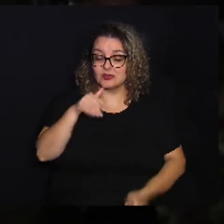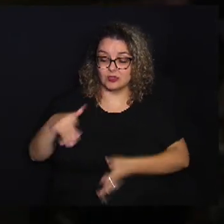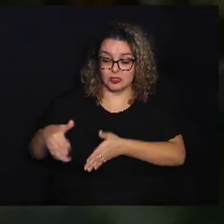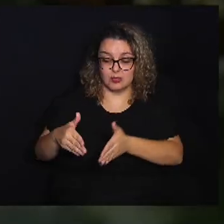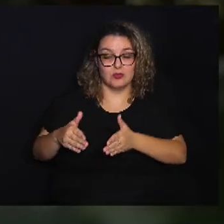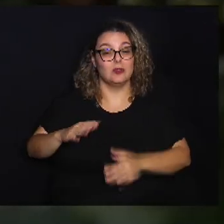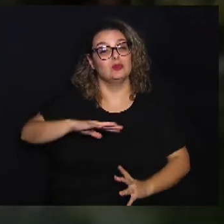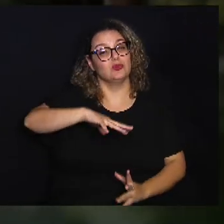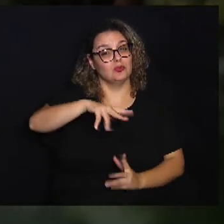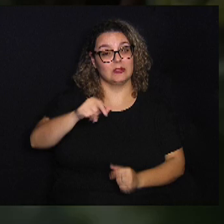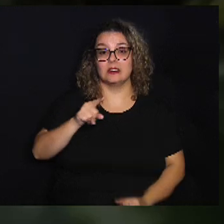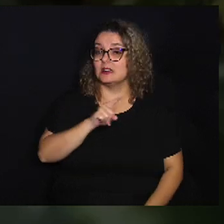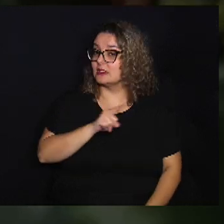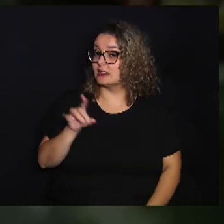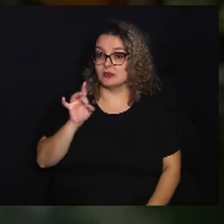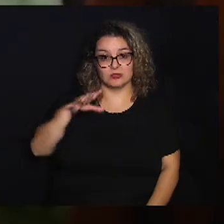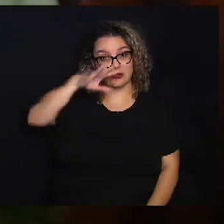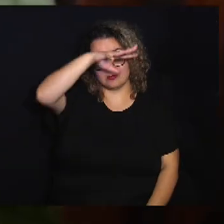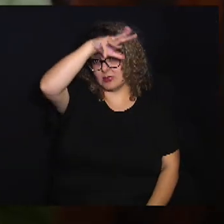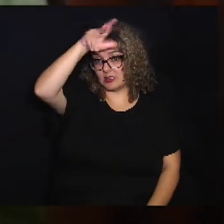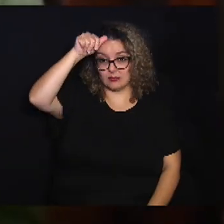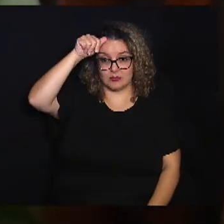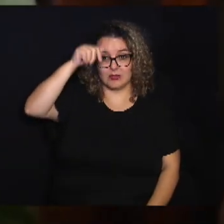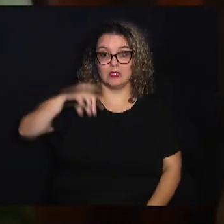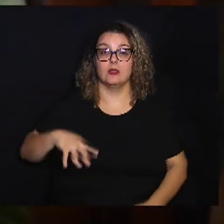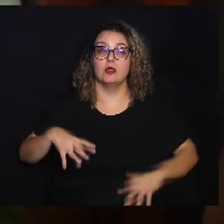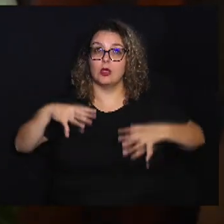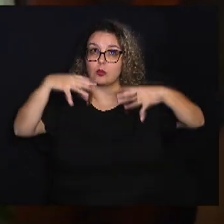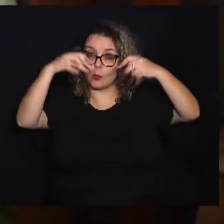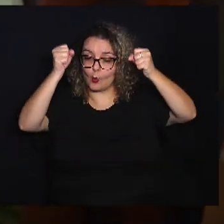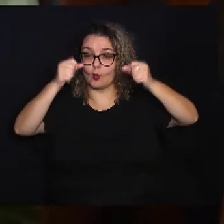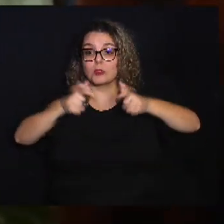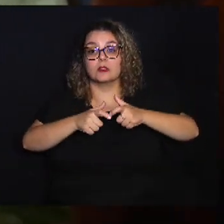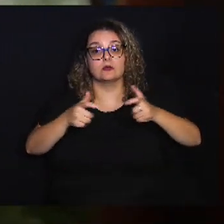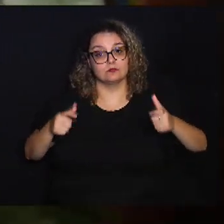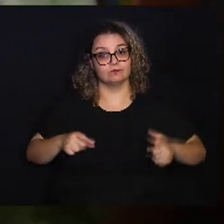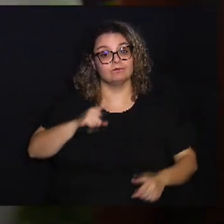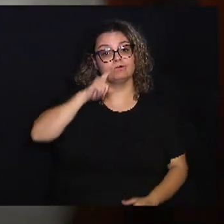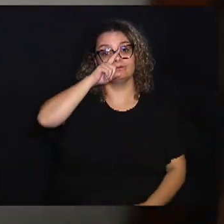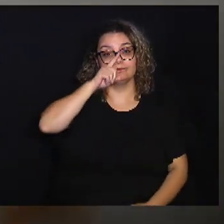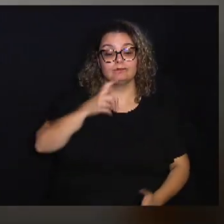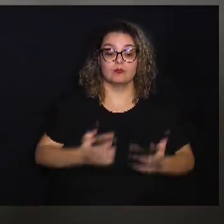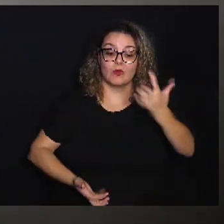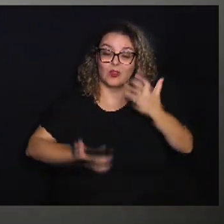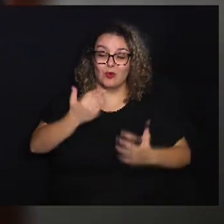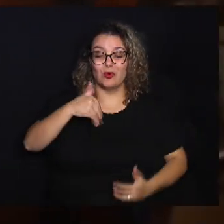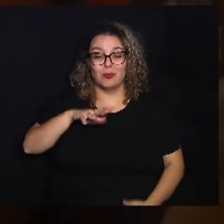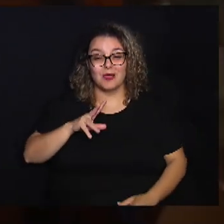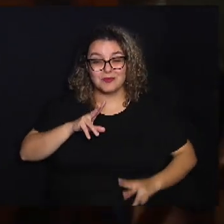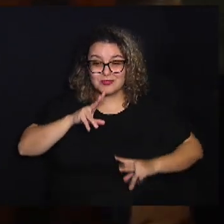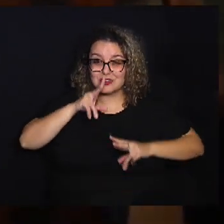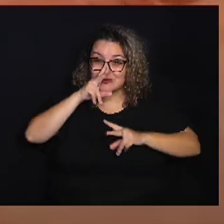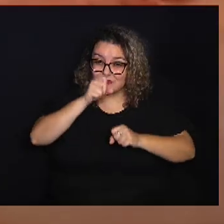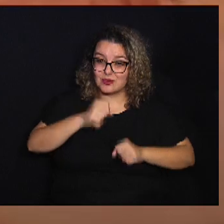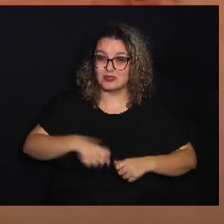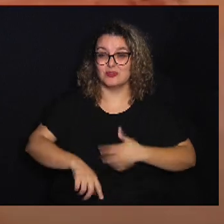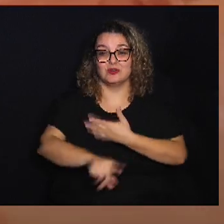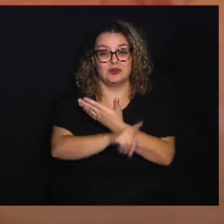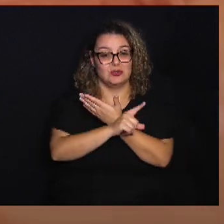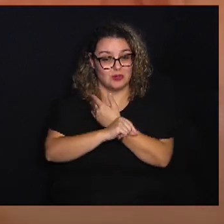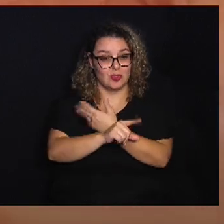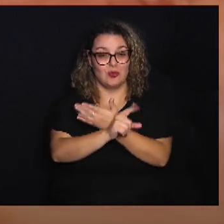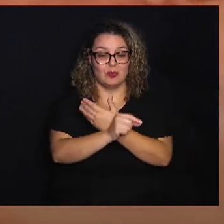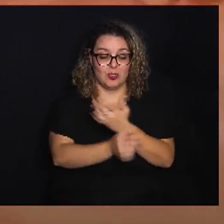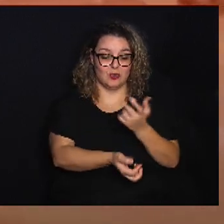um risco não só para o Amazonas. A seca aumenta os fatores que tornam os incêndios mais severos. No Pantanal, os focos de